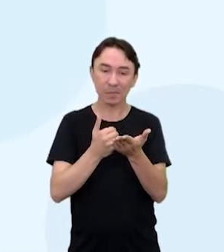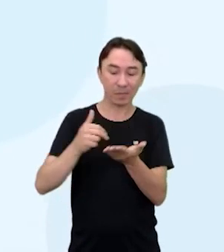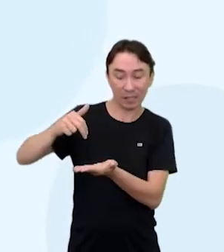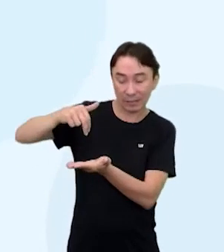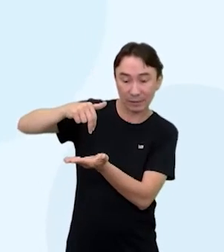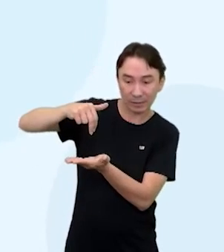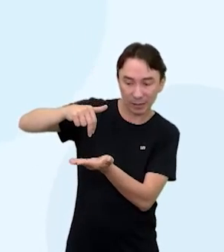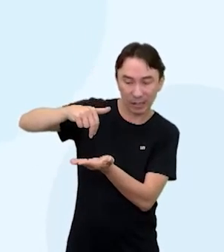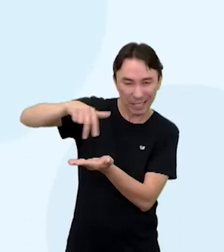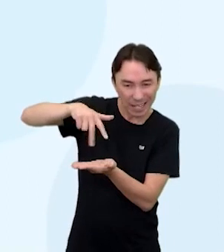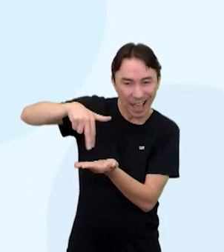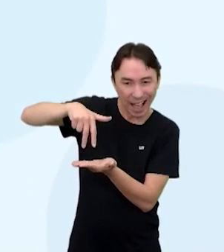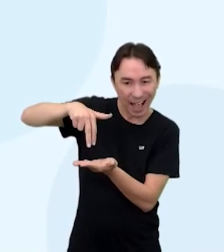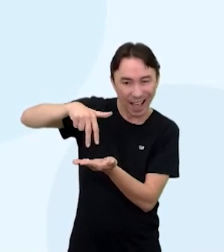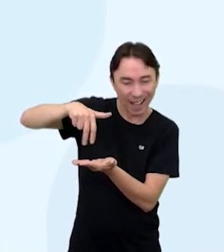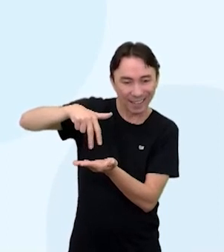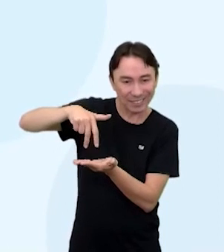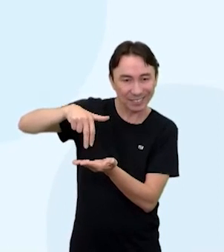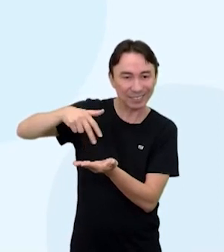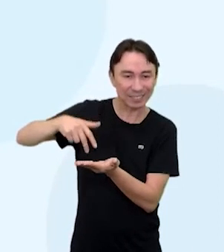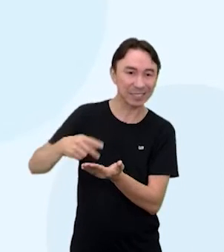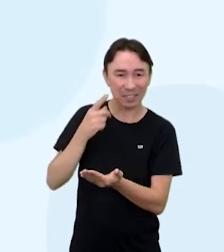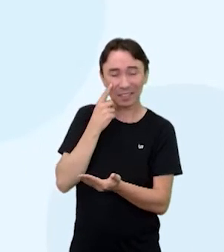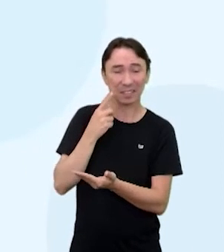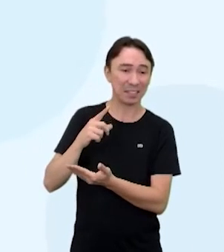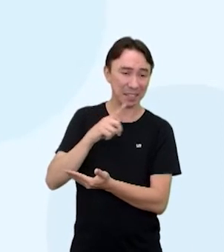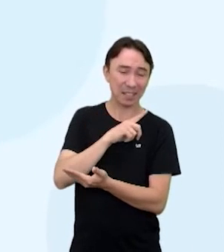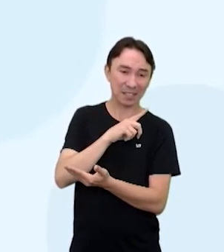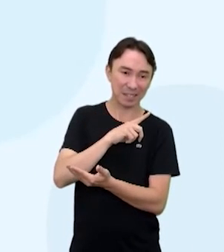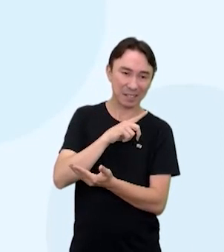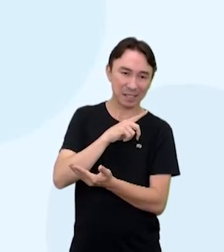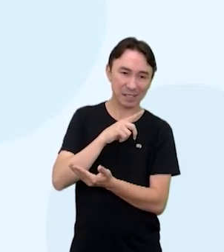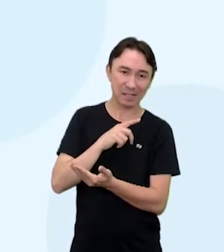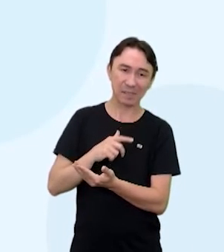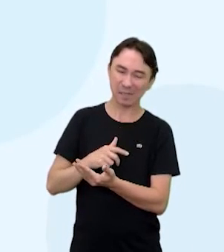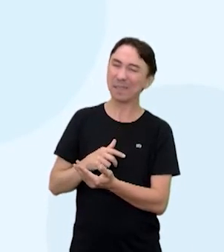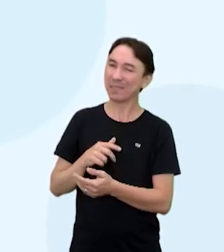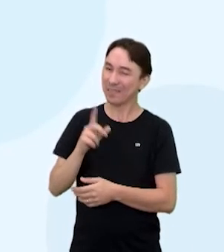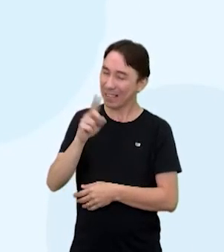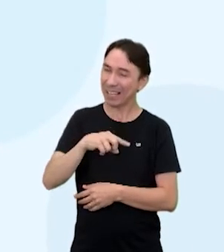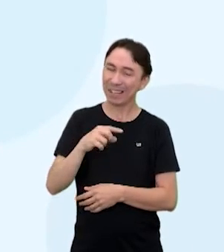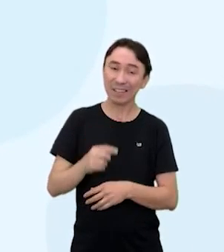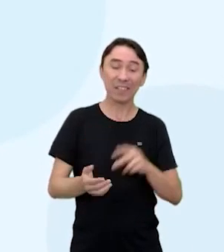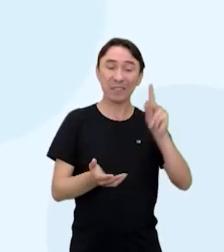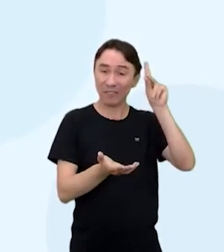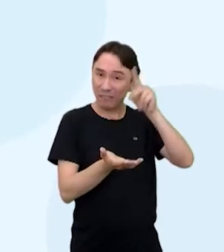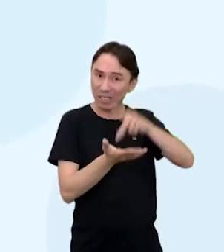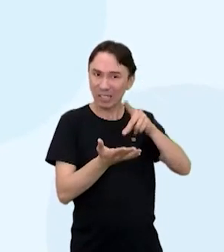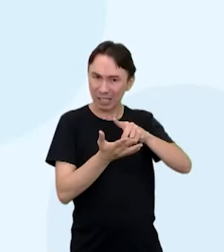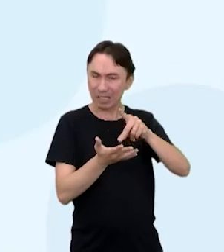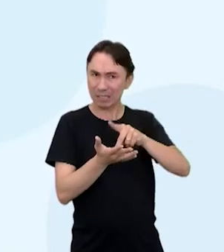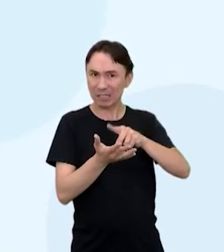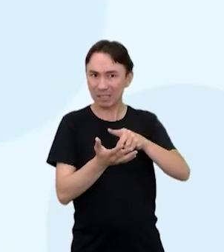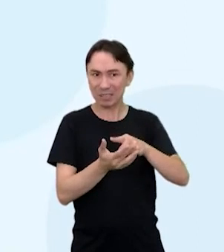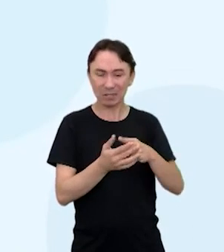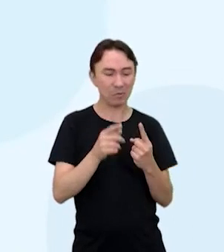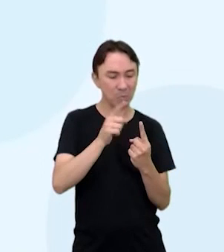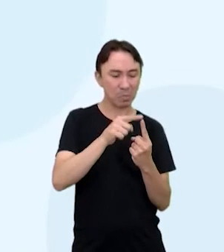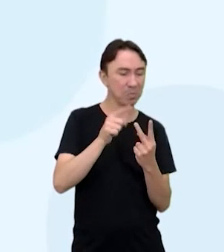dançando. No meu caso aqui eu coloquei só 3, mas na original do Matisse